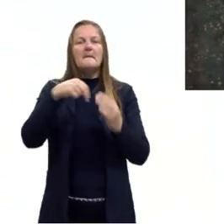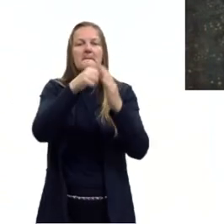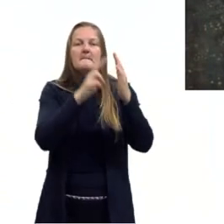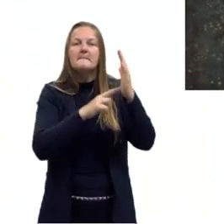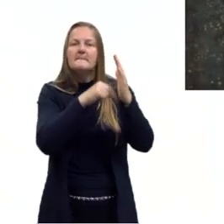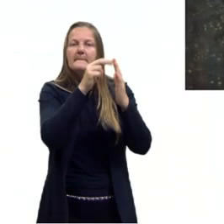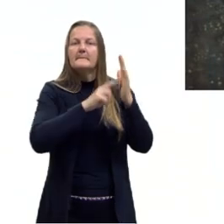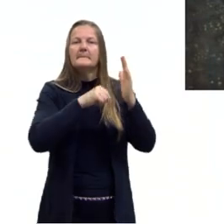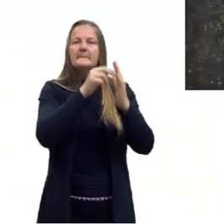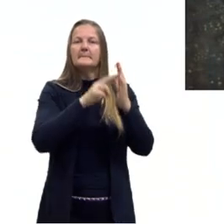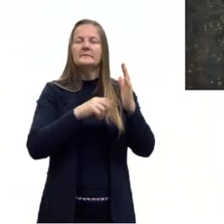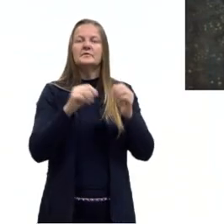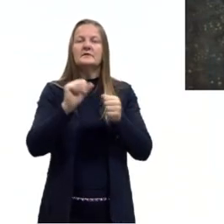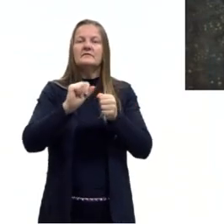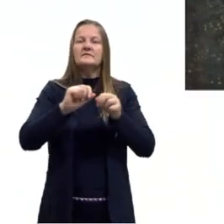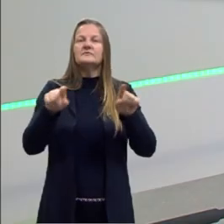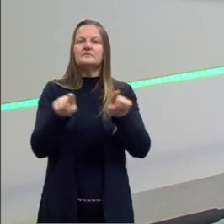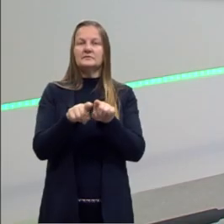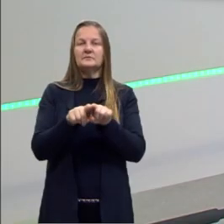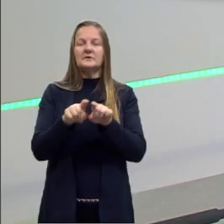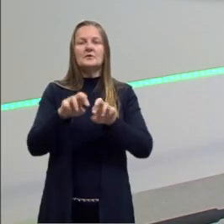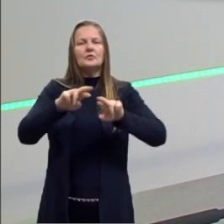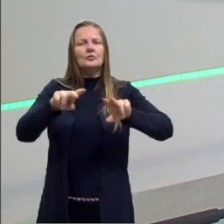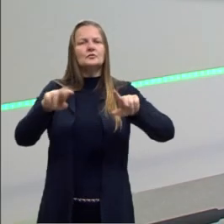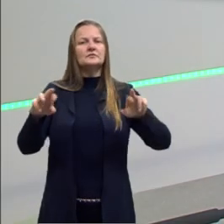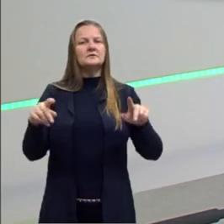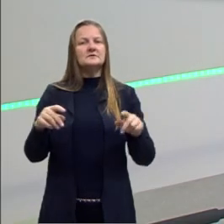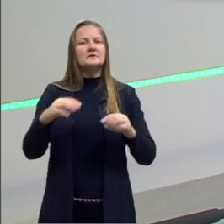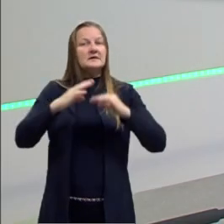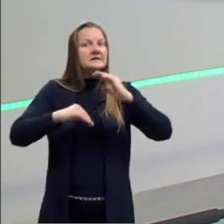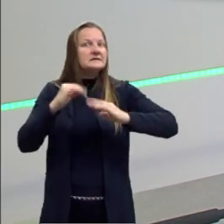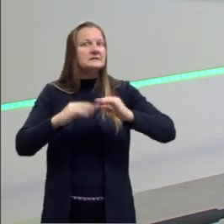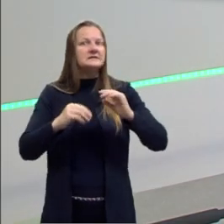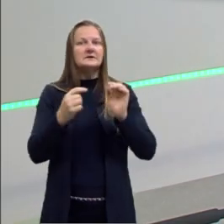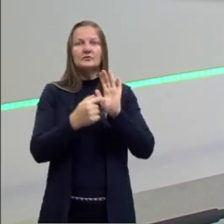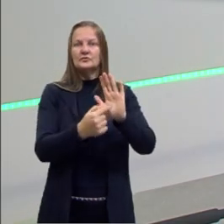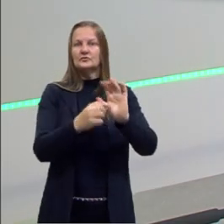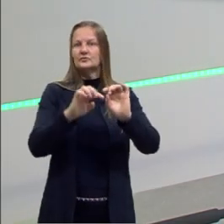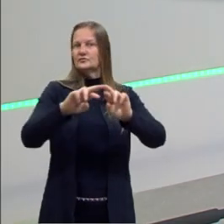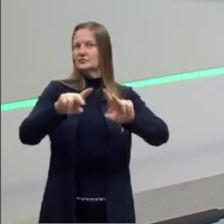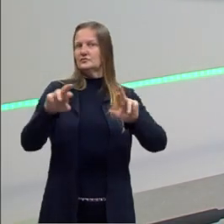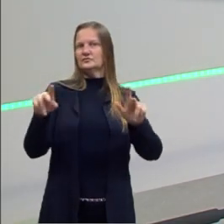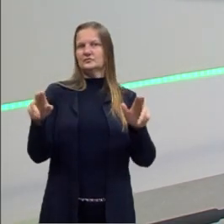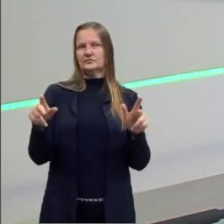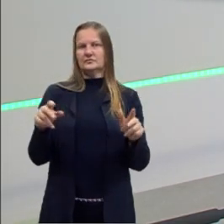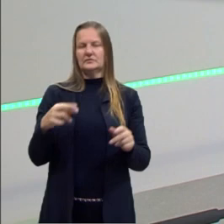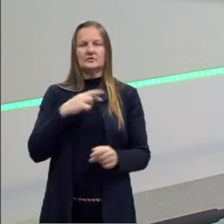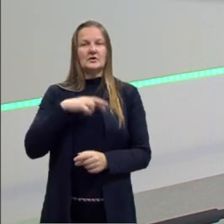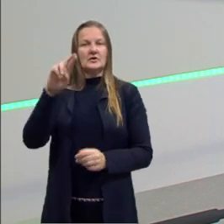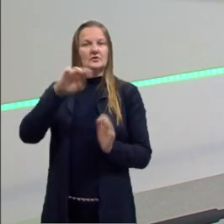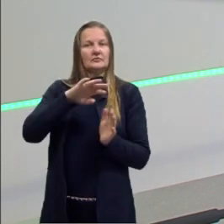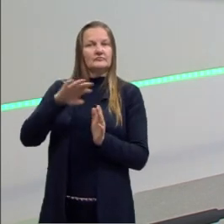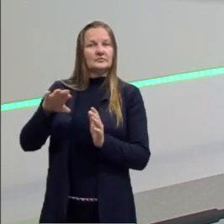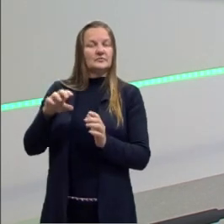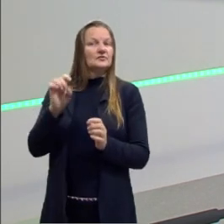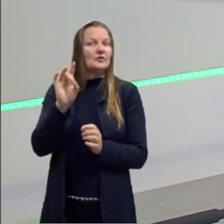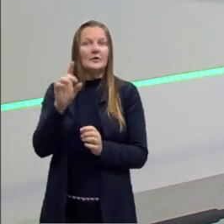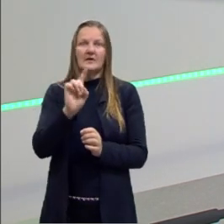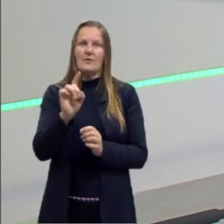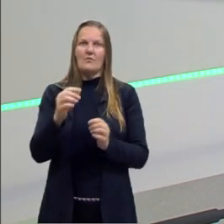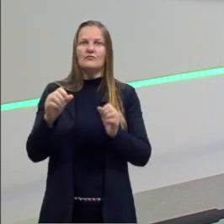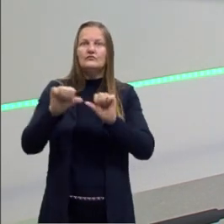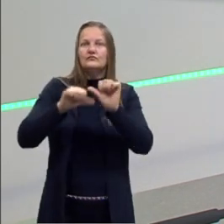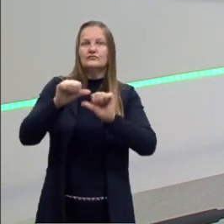pintura retratando também outras cenas que não são só essas pinturas religiosas e bíblicas